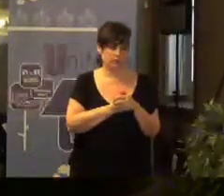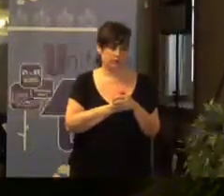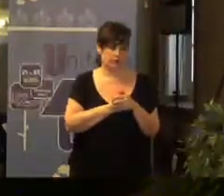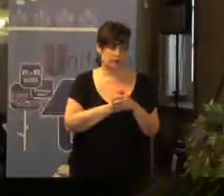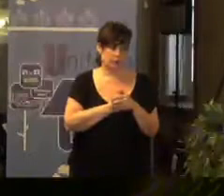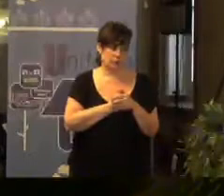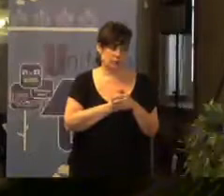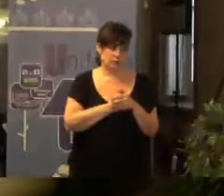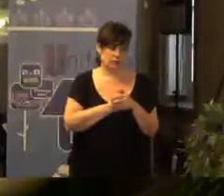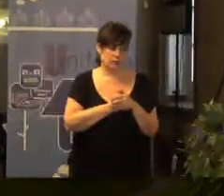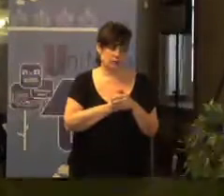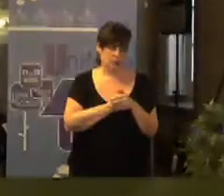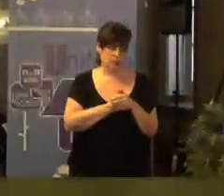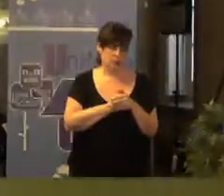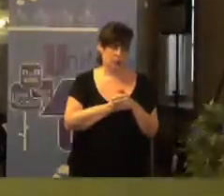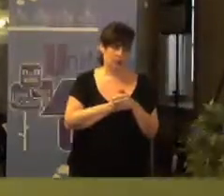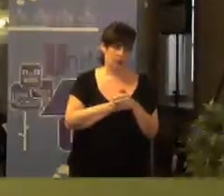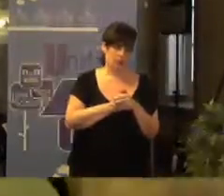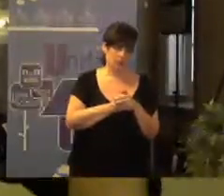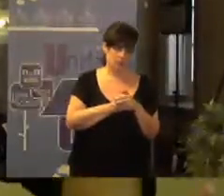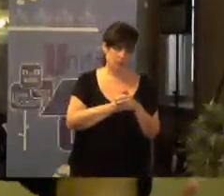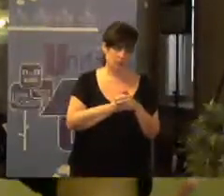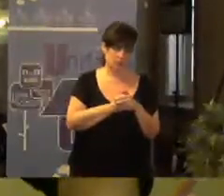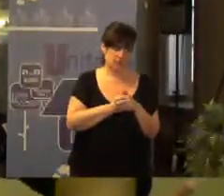nós formos pelo menos delineando como é que não se faz,